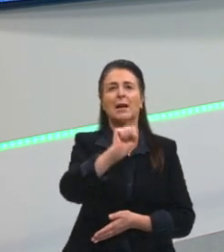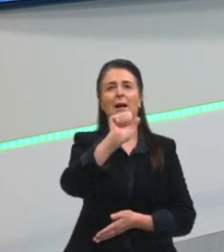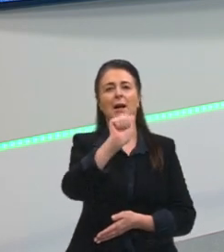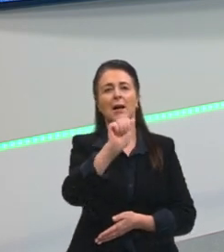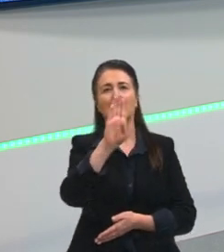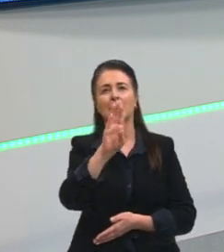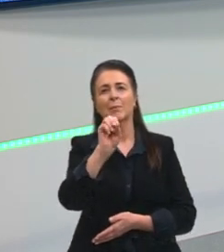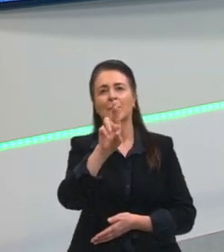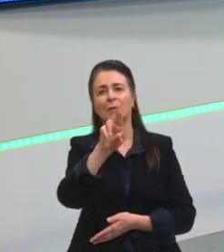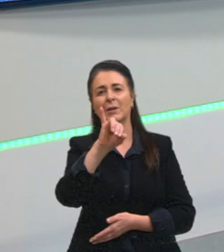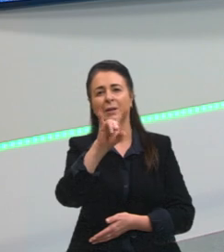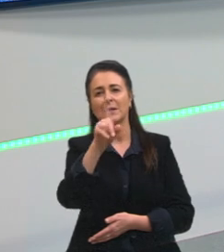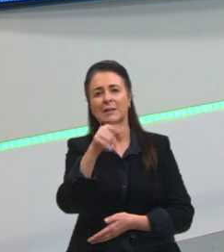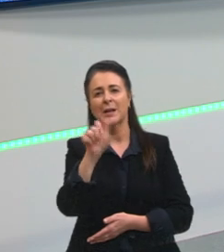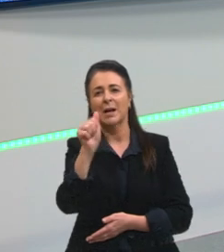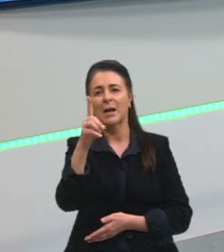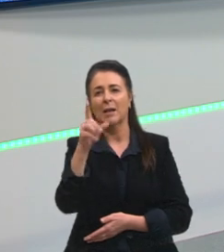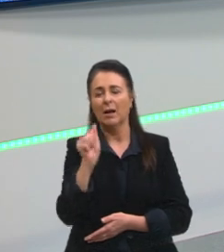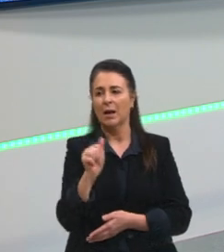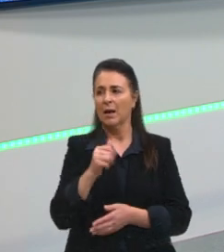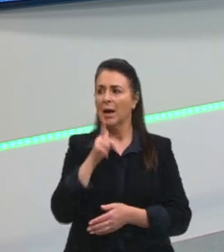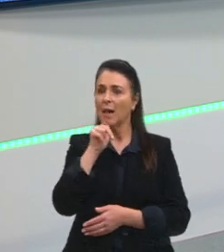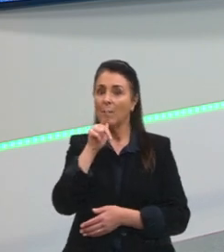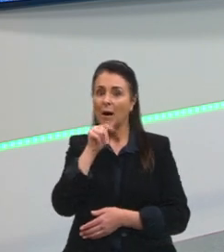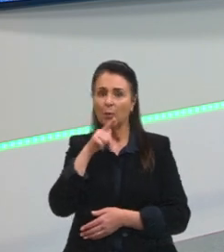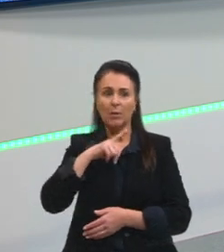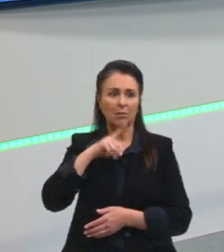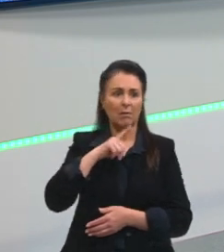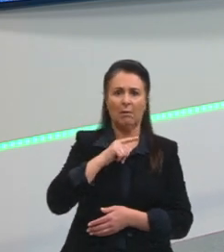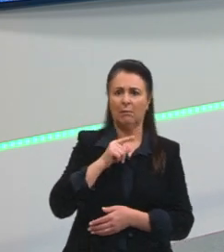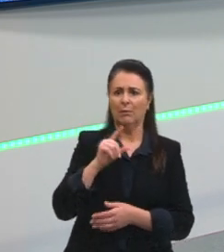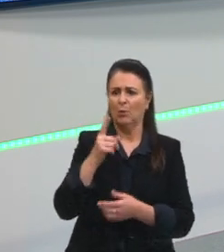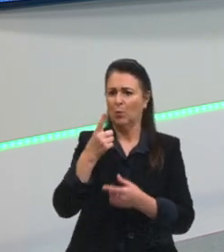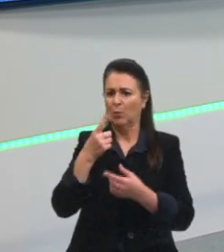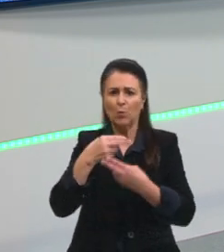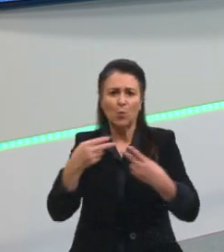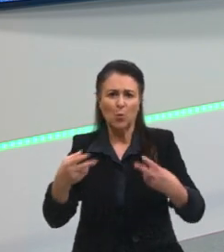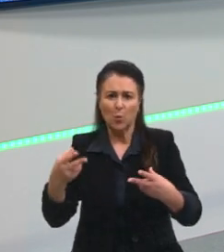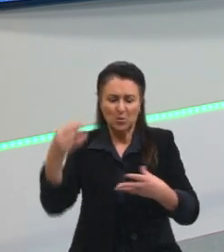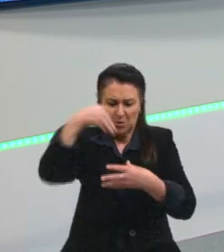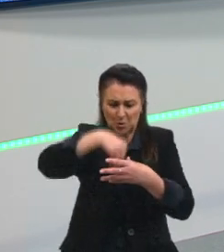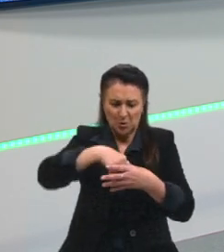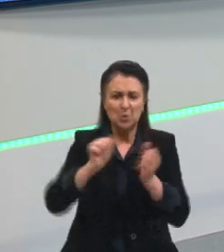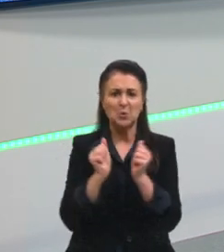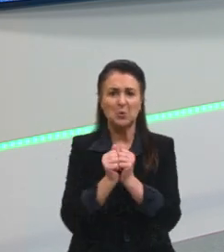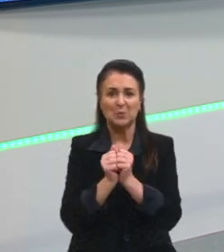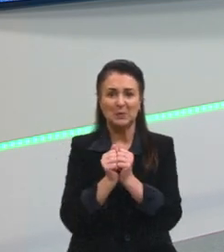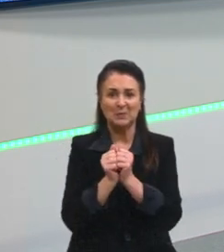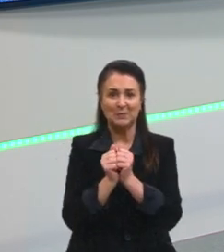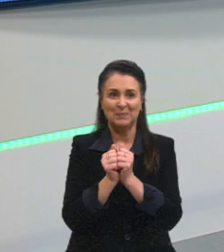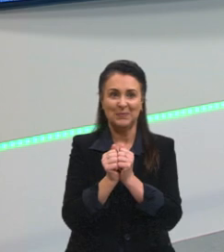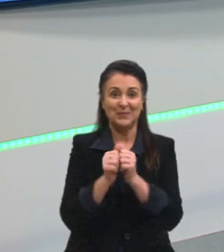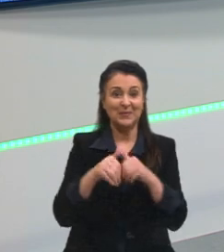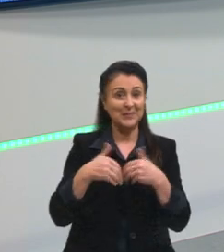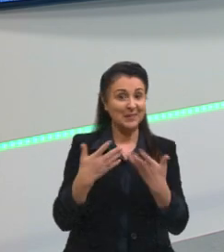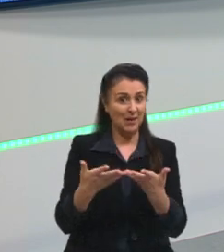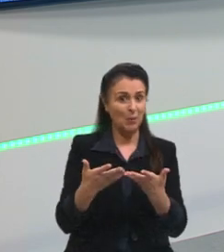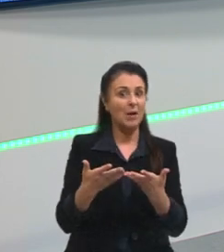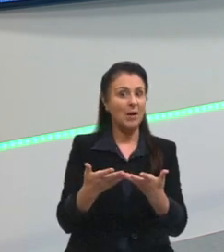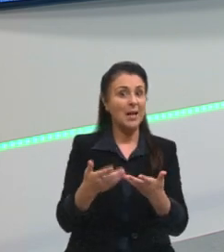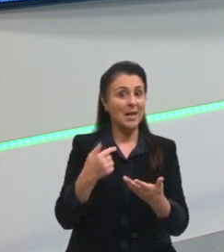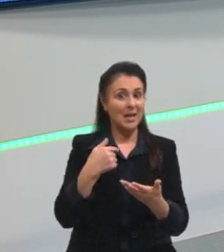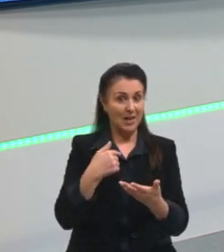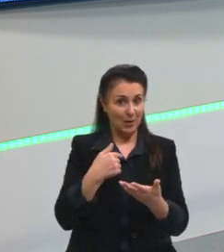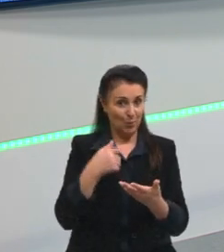água saborizada a o contexto é só e refeições falar sobre água saborizada então eu